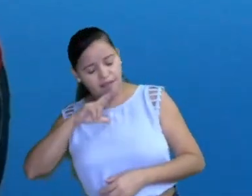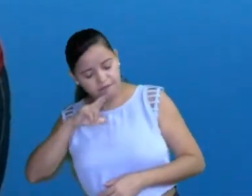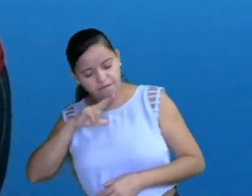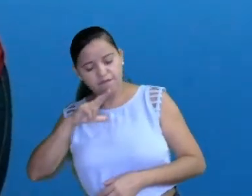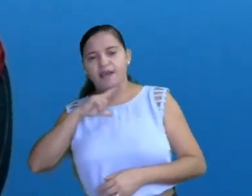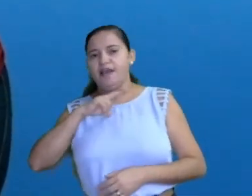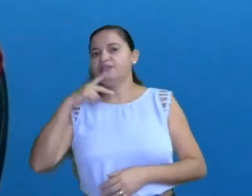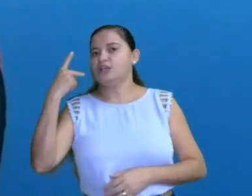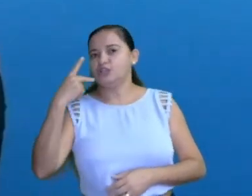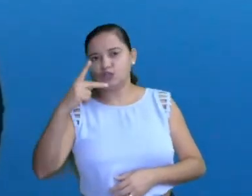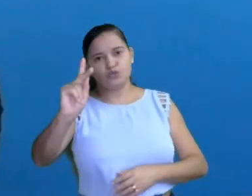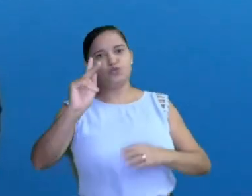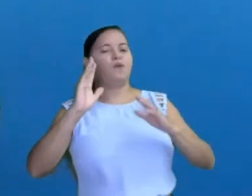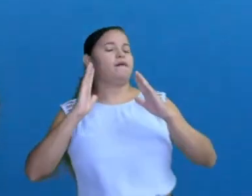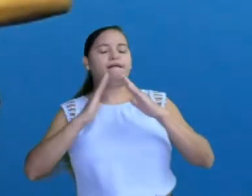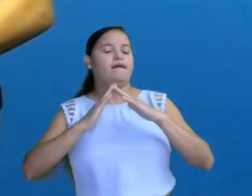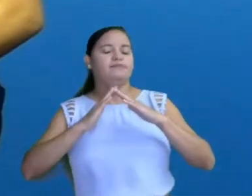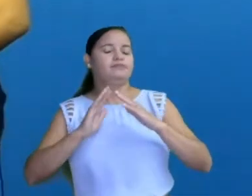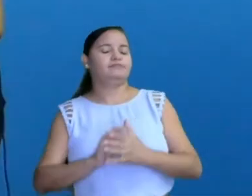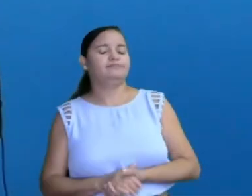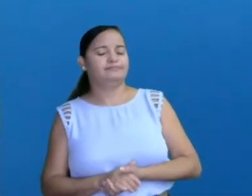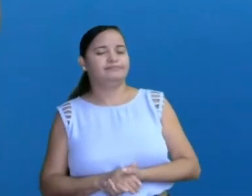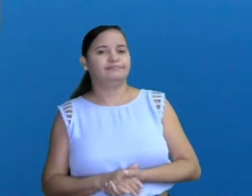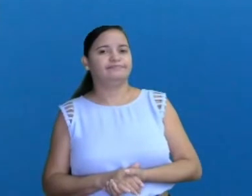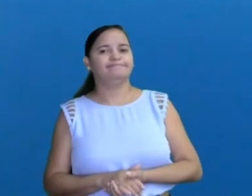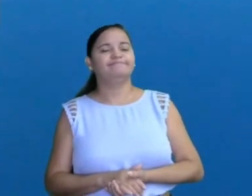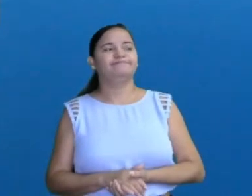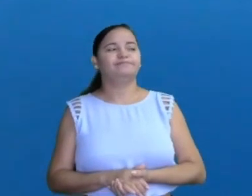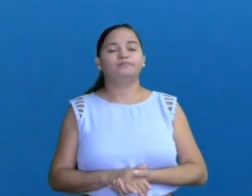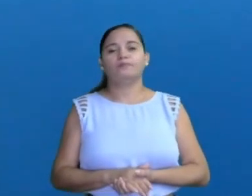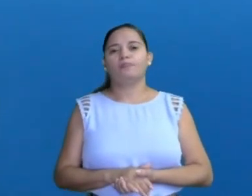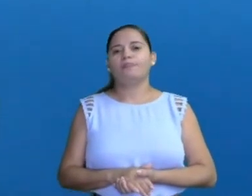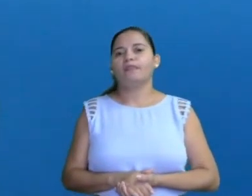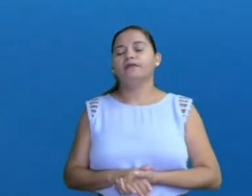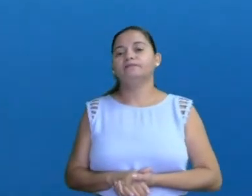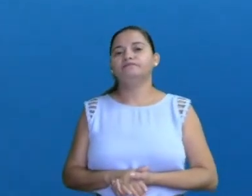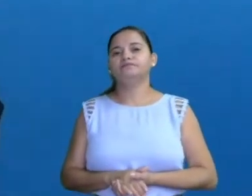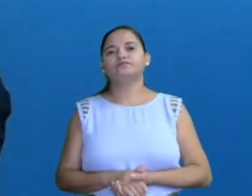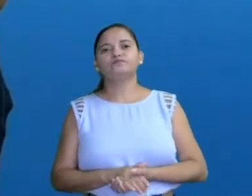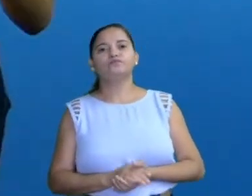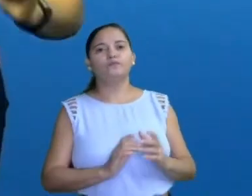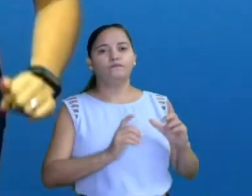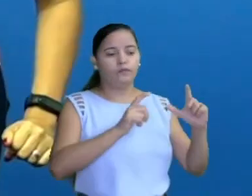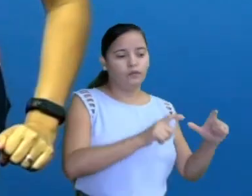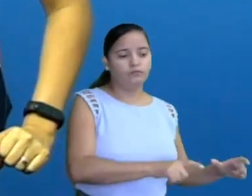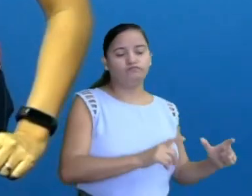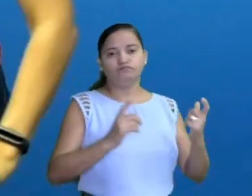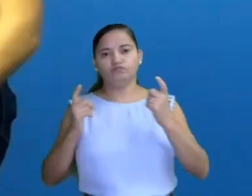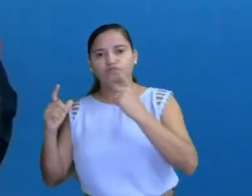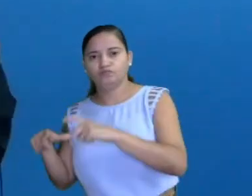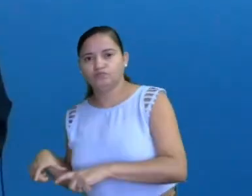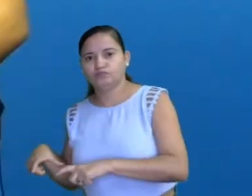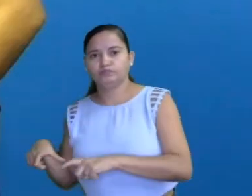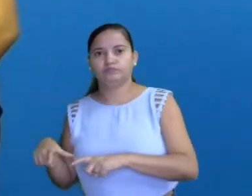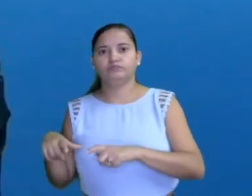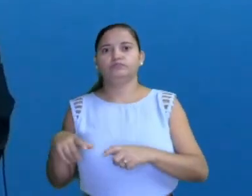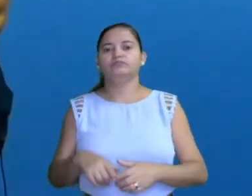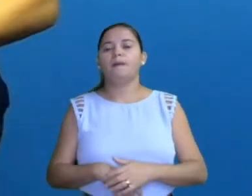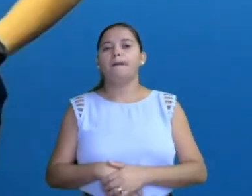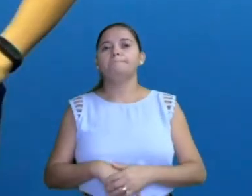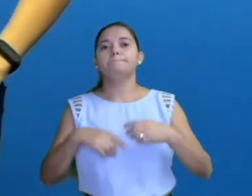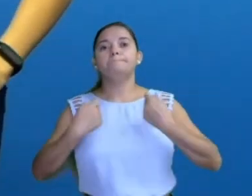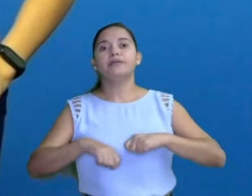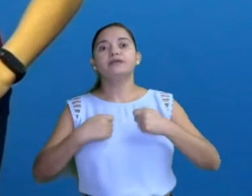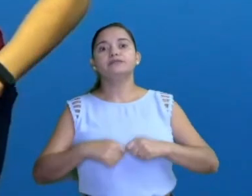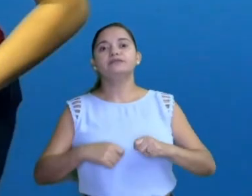Privado, porque a sua casa só entra quem você quiser. Vamos lá. Em locais públicos ou privados, devemos jogar o